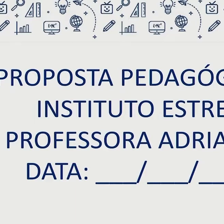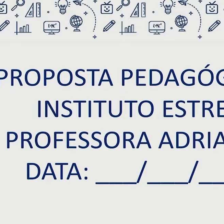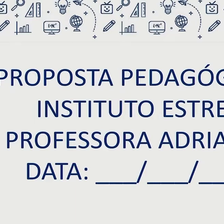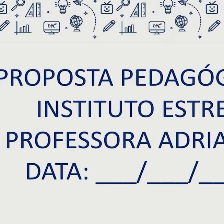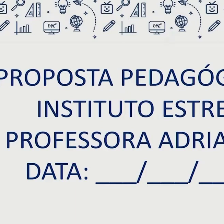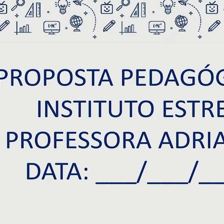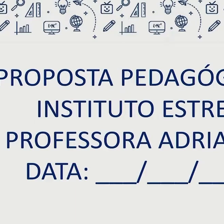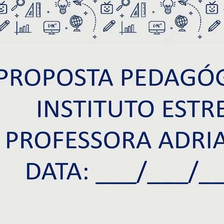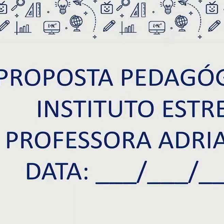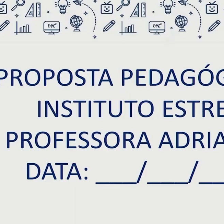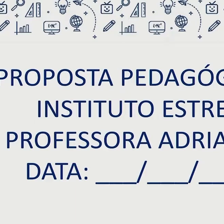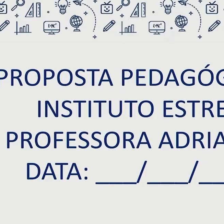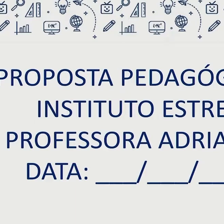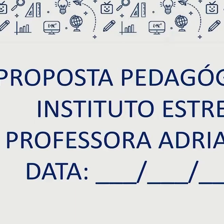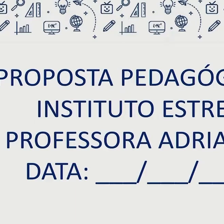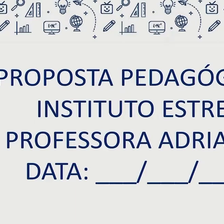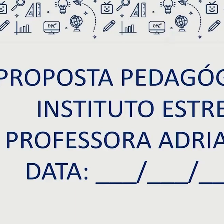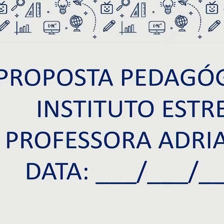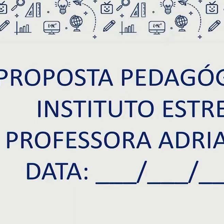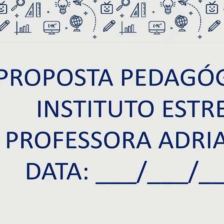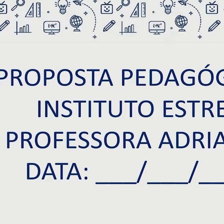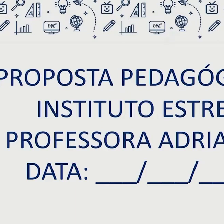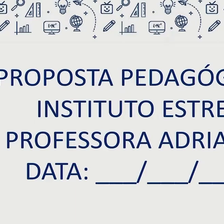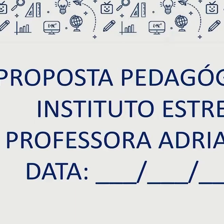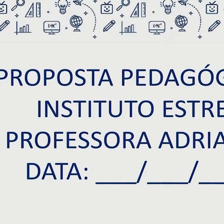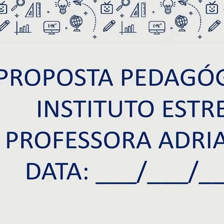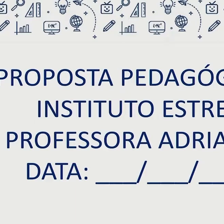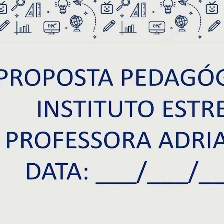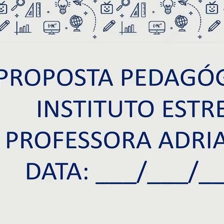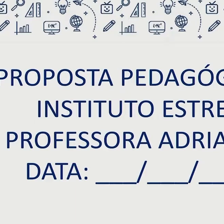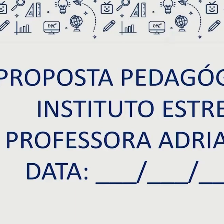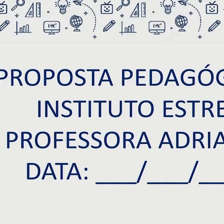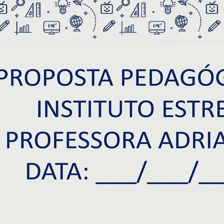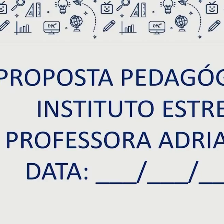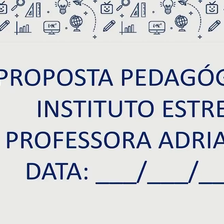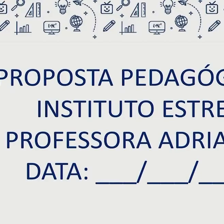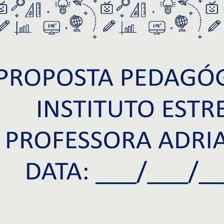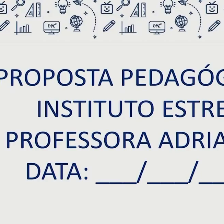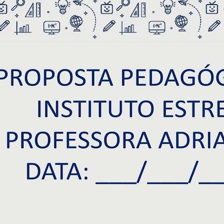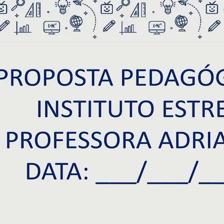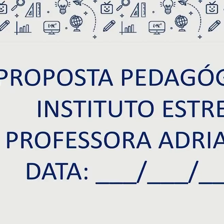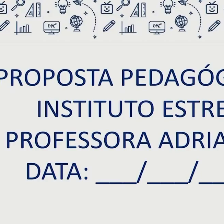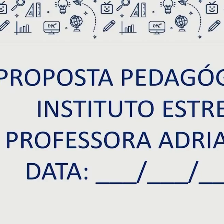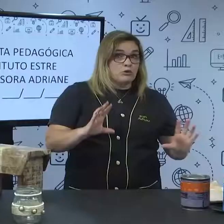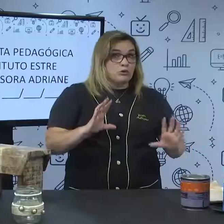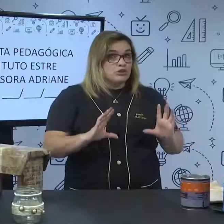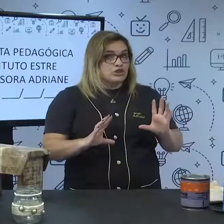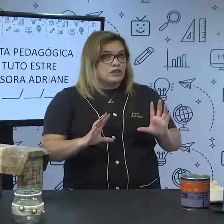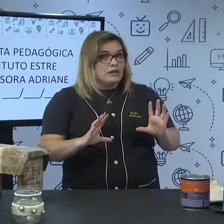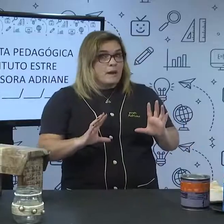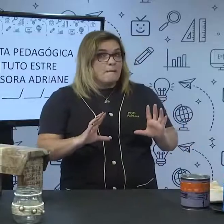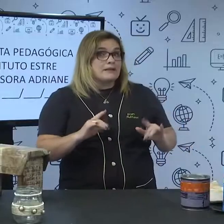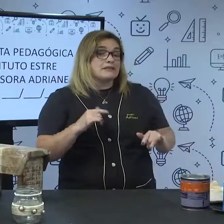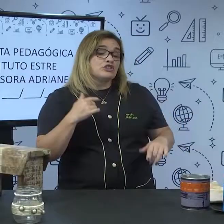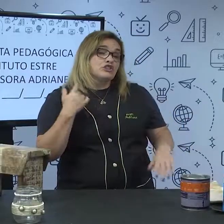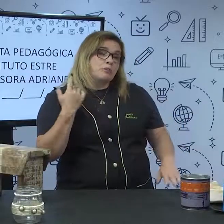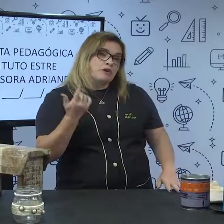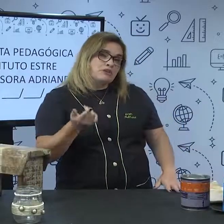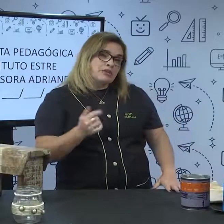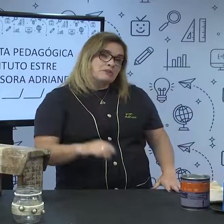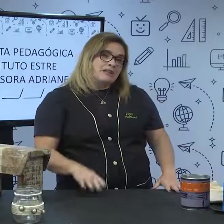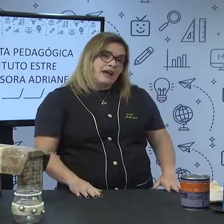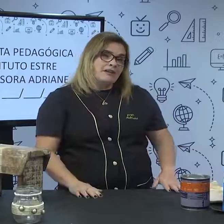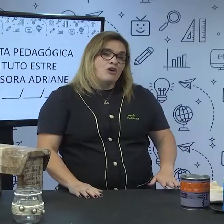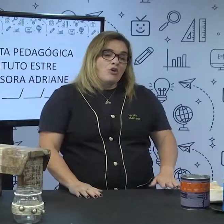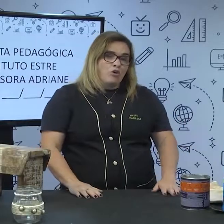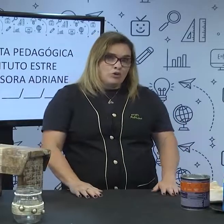da atividade que vocês, no dia que vocês fizerem. Porque a atividade eu vou explicar hoje, mas a gente